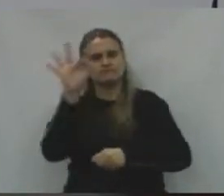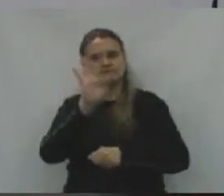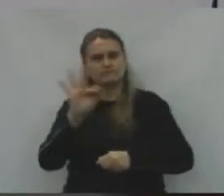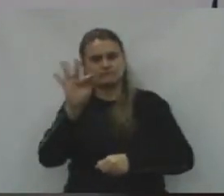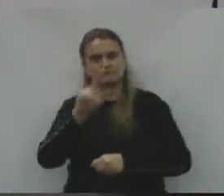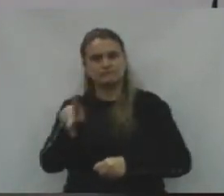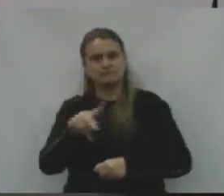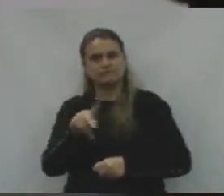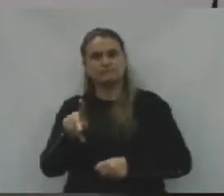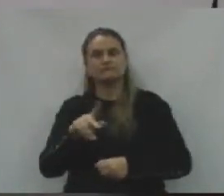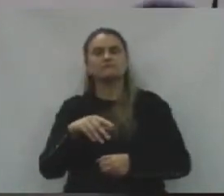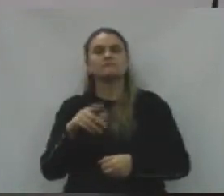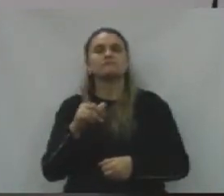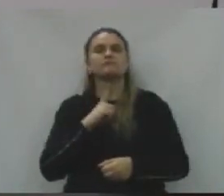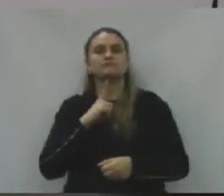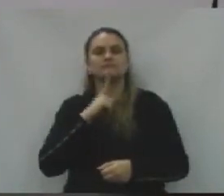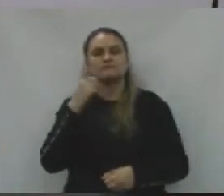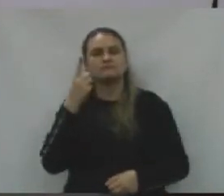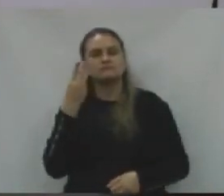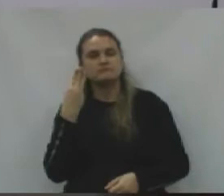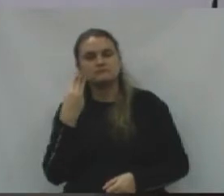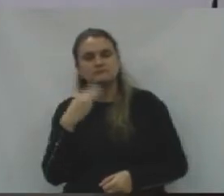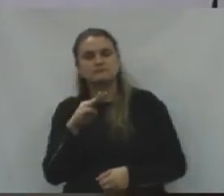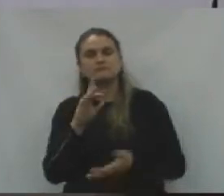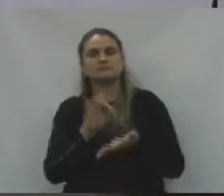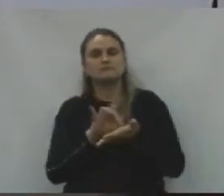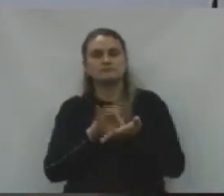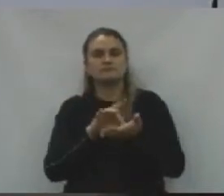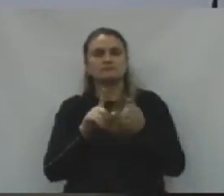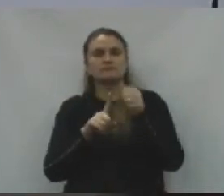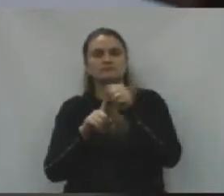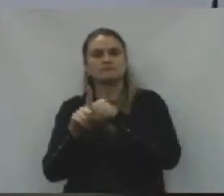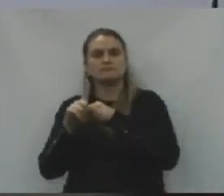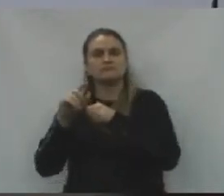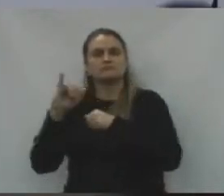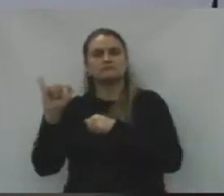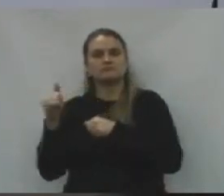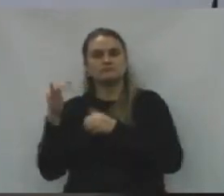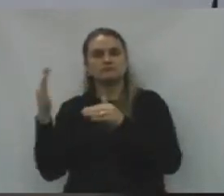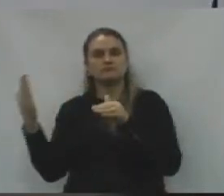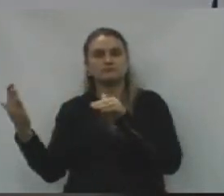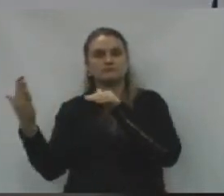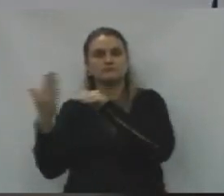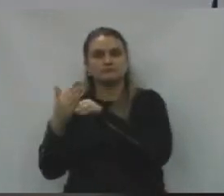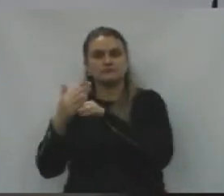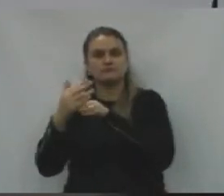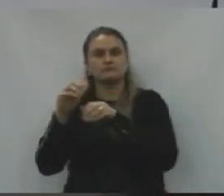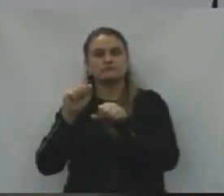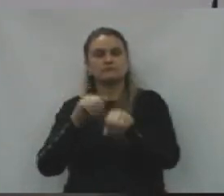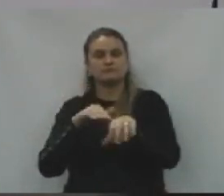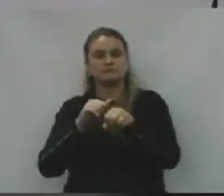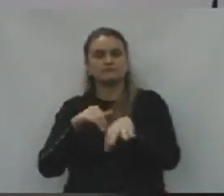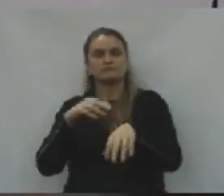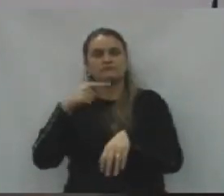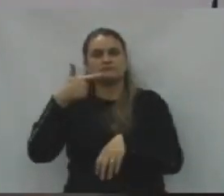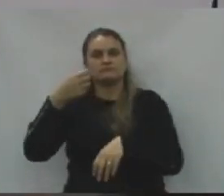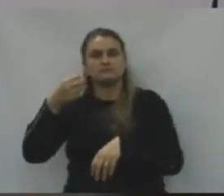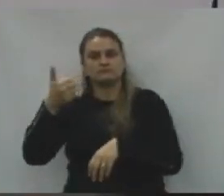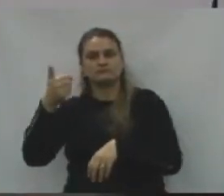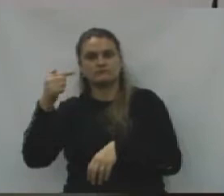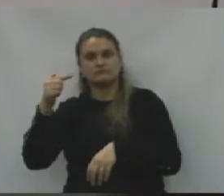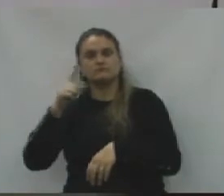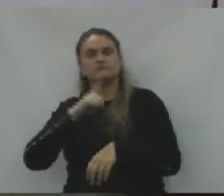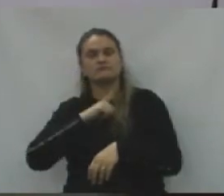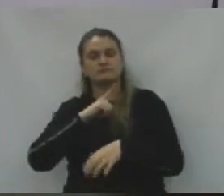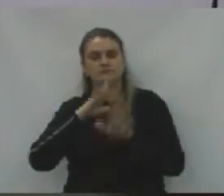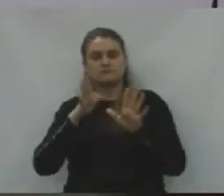docente, pouco mais de R$1 milhão nesse mesmo período de janeiro de 2015 até setembro de 2017, em que temos hoje